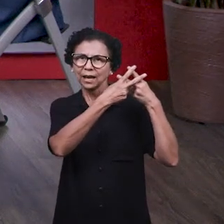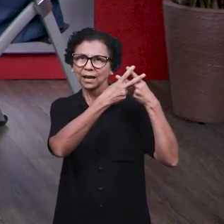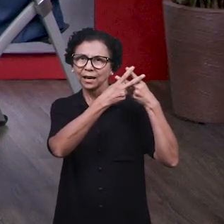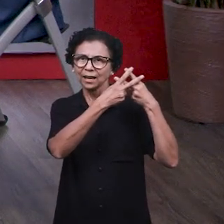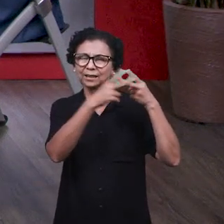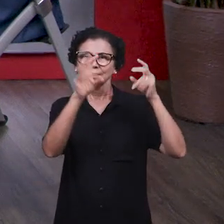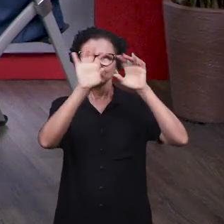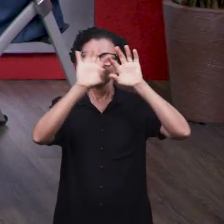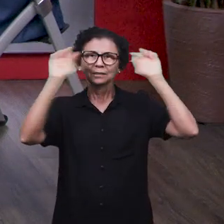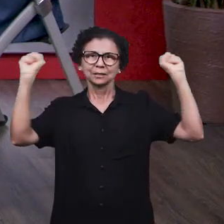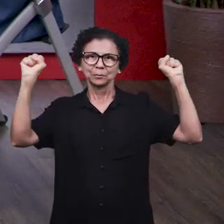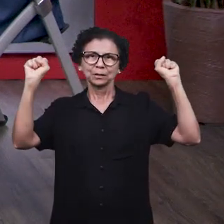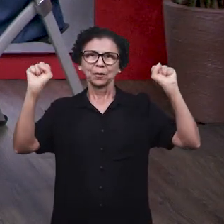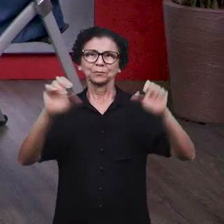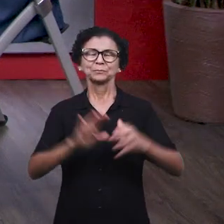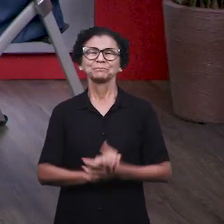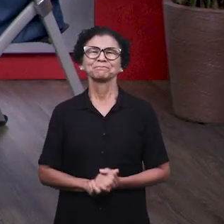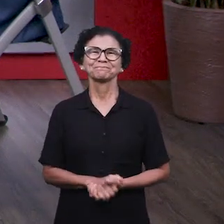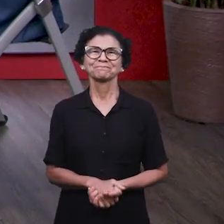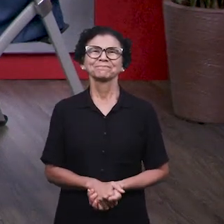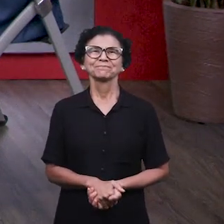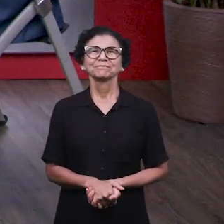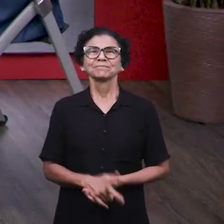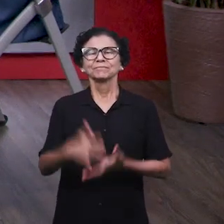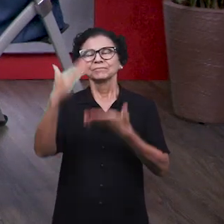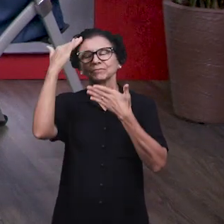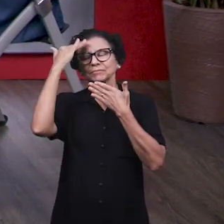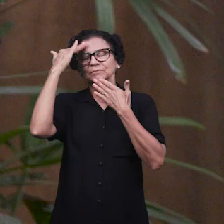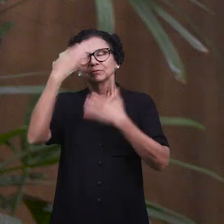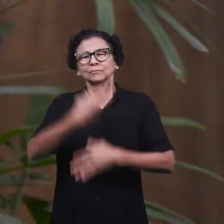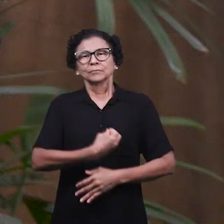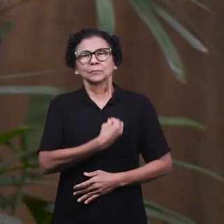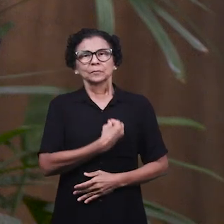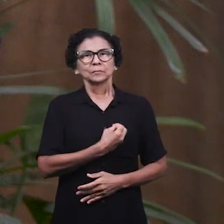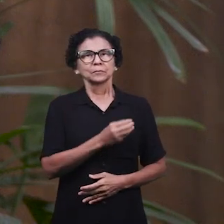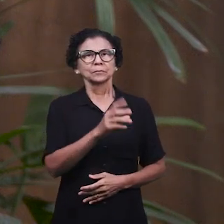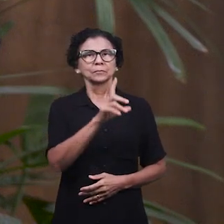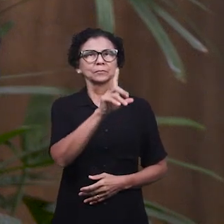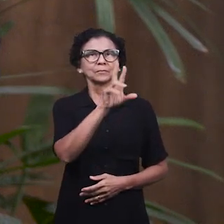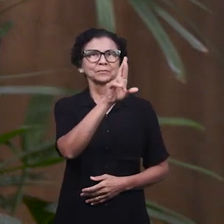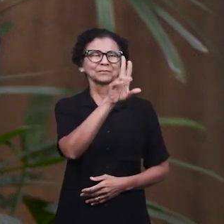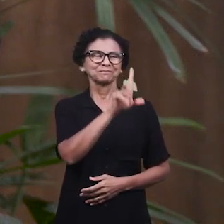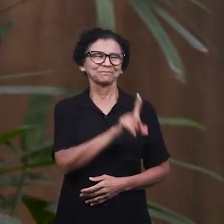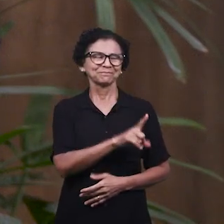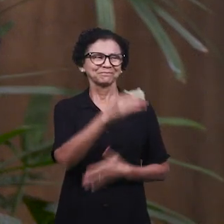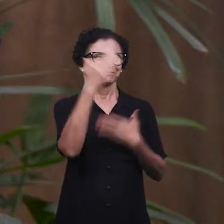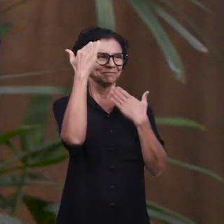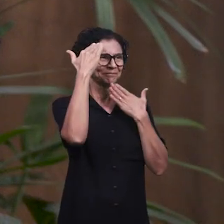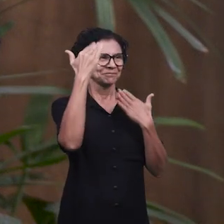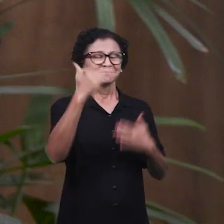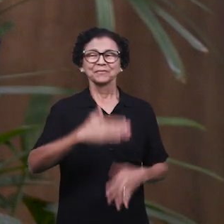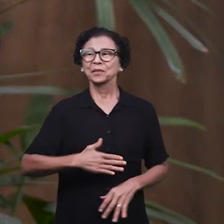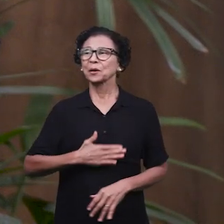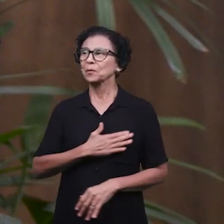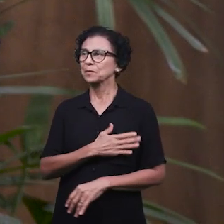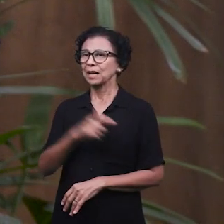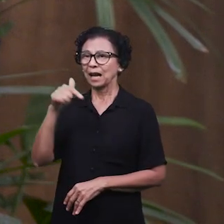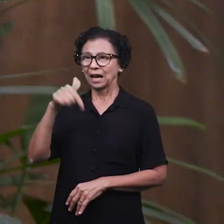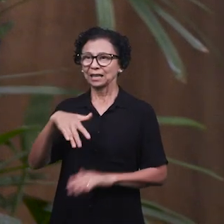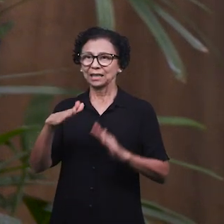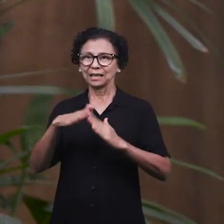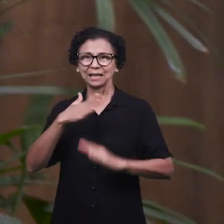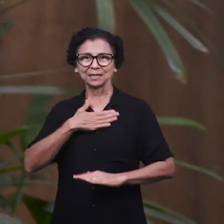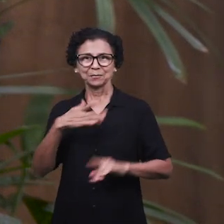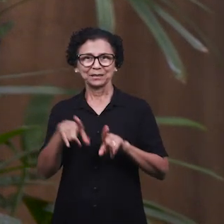Justiça. Perfeito. Nós gostaríamos de agradecer aqui a presença da doutora Hermínia. Doutora Hermínia, É um muito prazer. obrigado. Aqui é minha